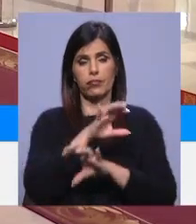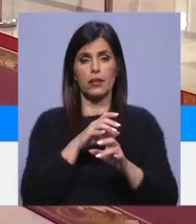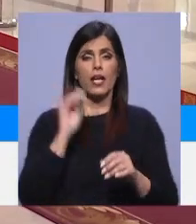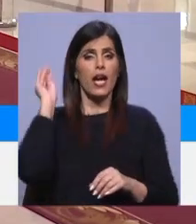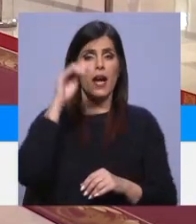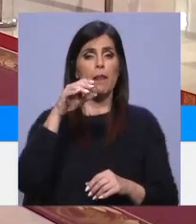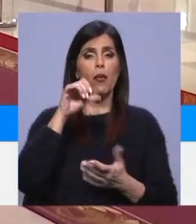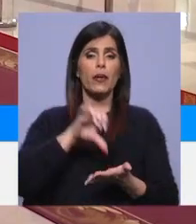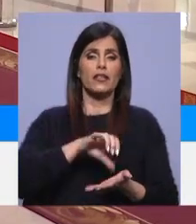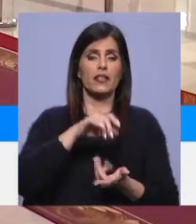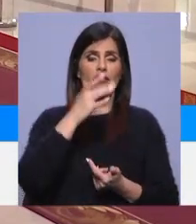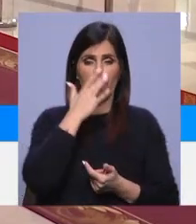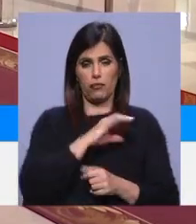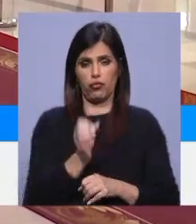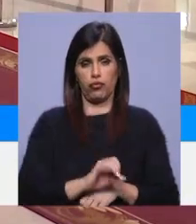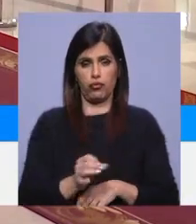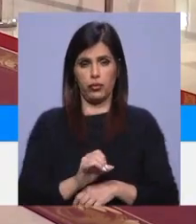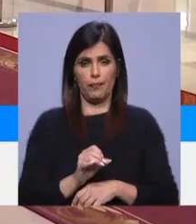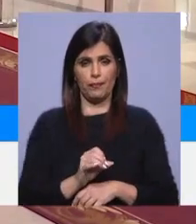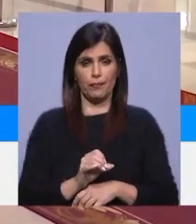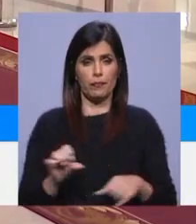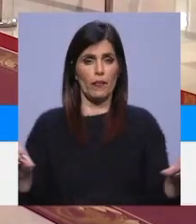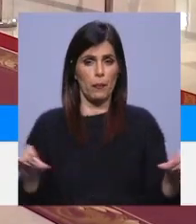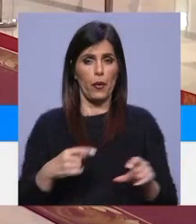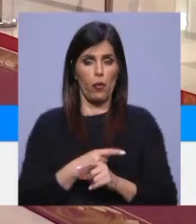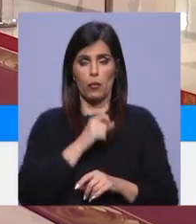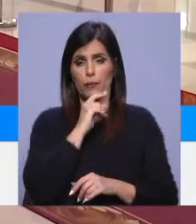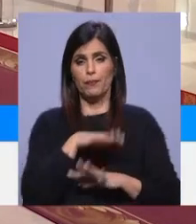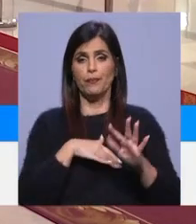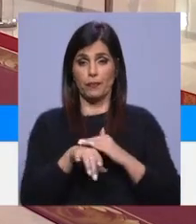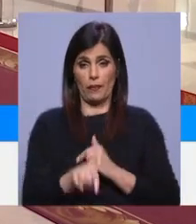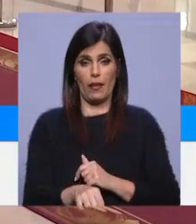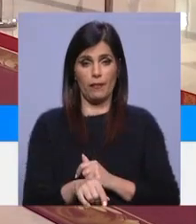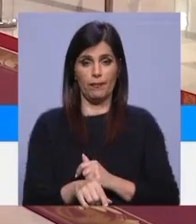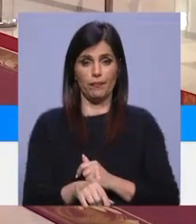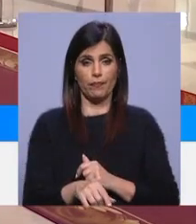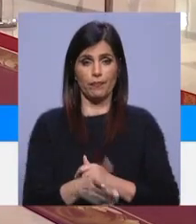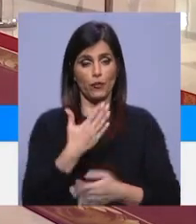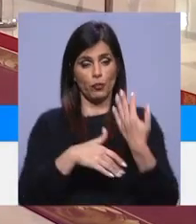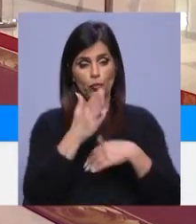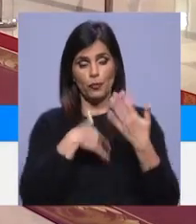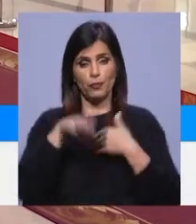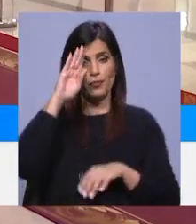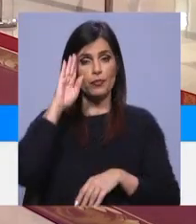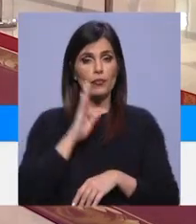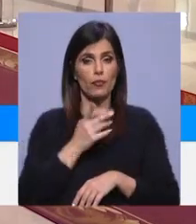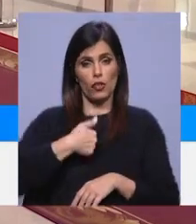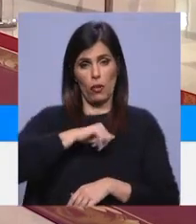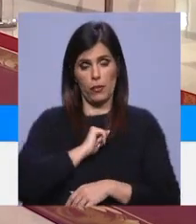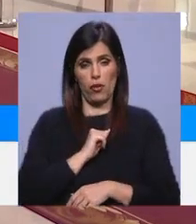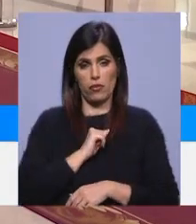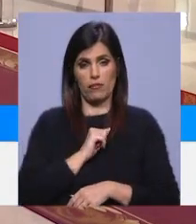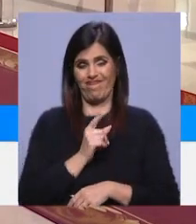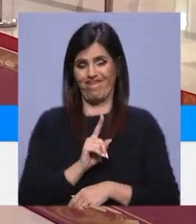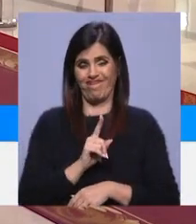República Centro-Africana. E, portanto, a pior coisa que podíamos fazer mesmo era retirar do terreno as forças que